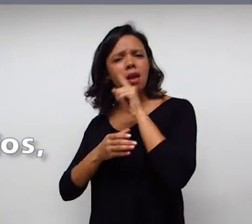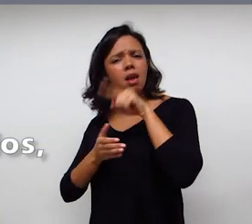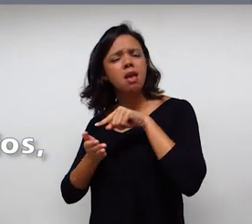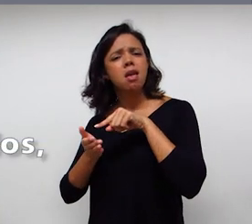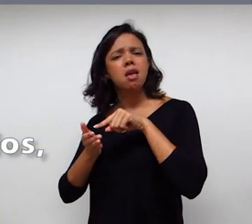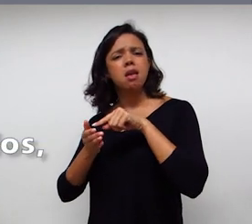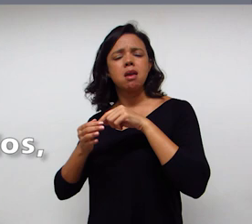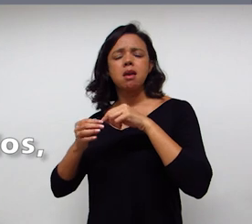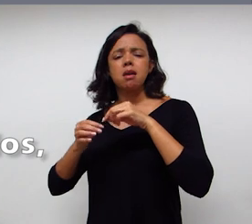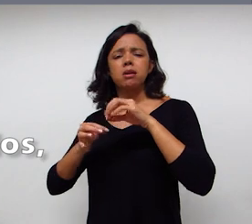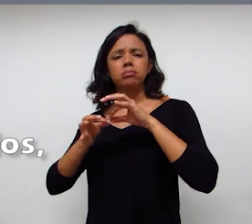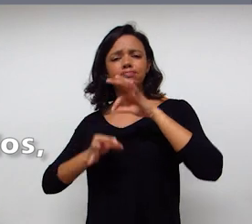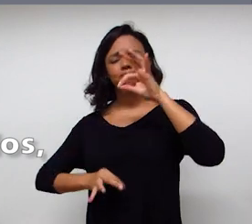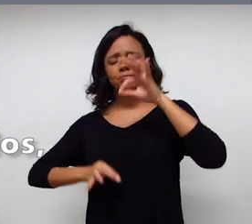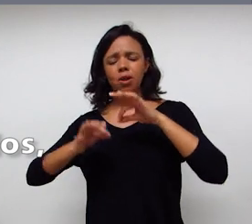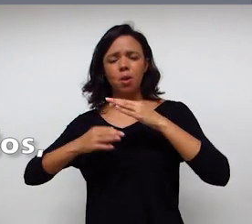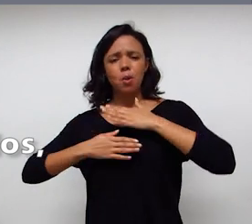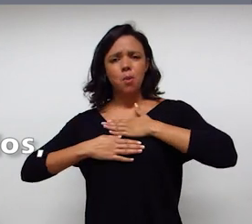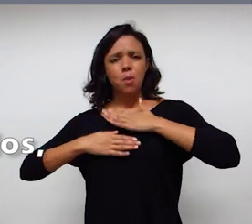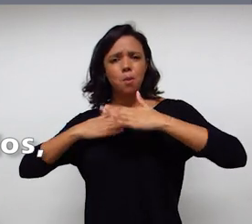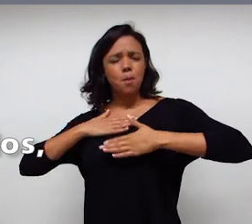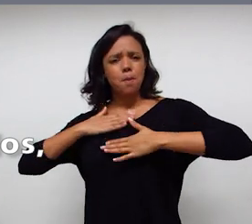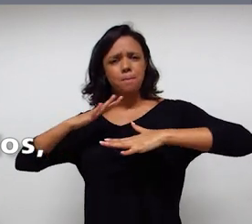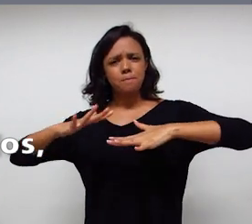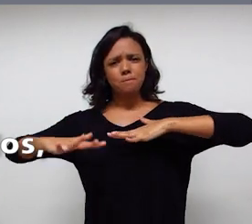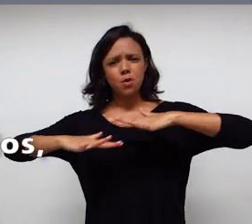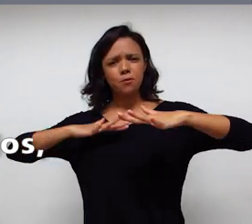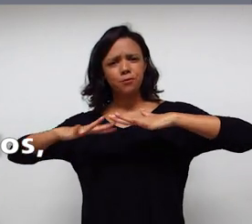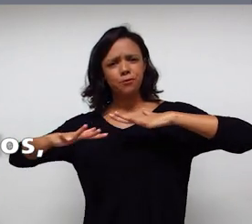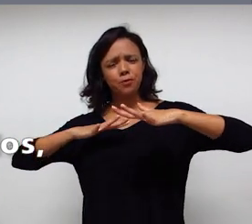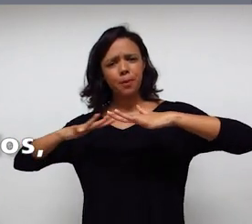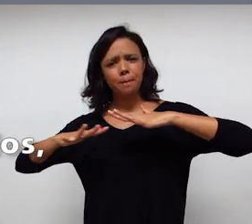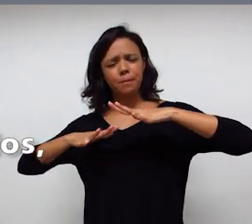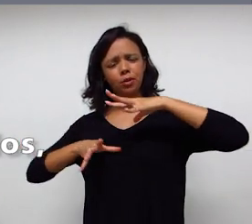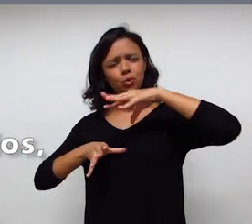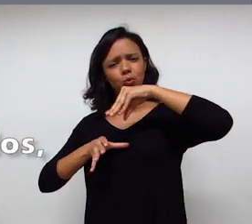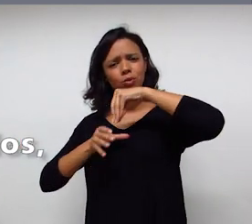né, manter os alongamentos que já são orientados